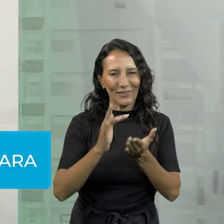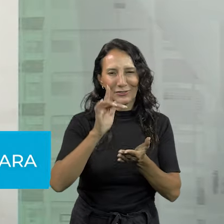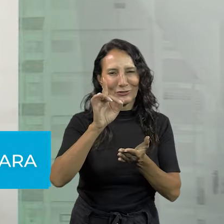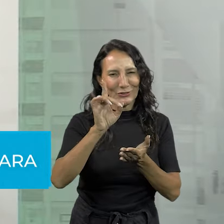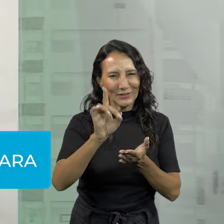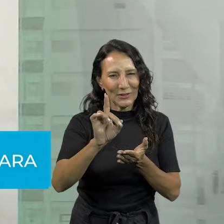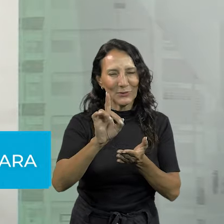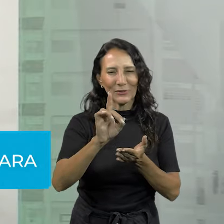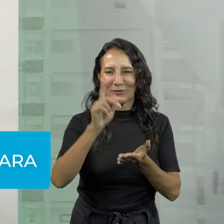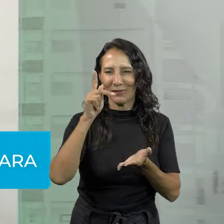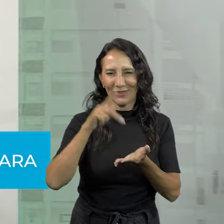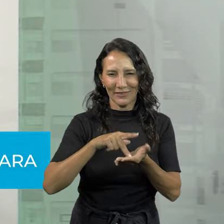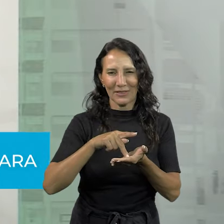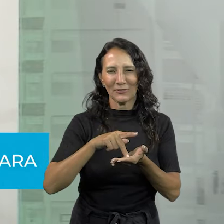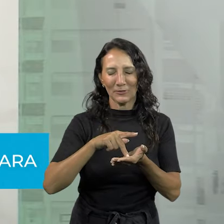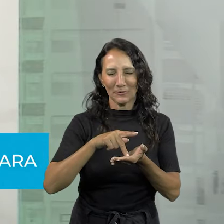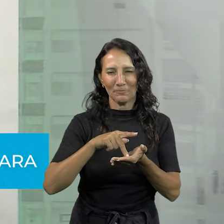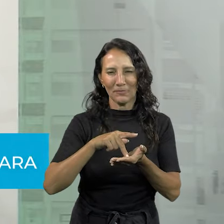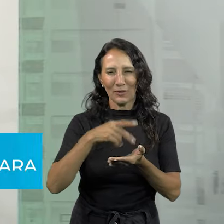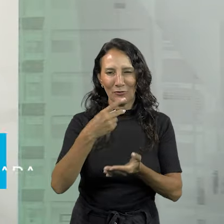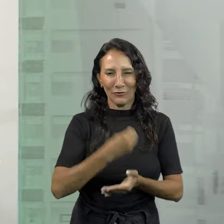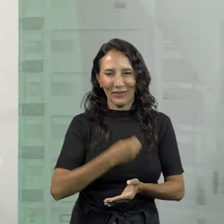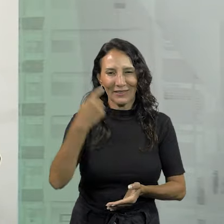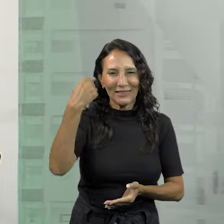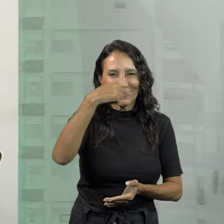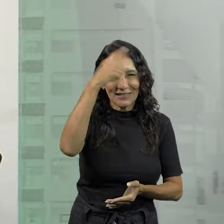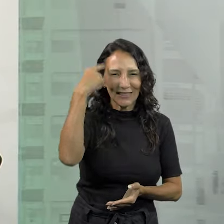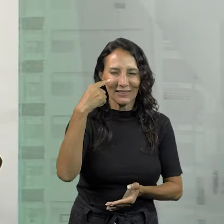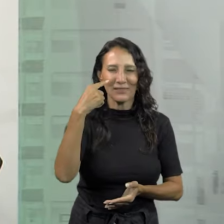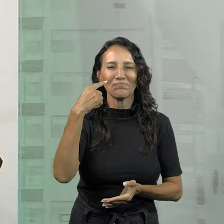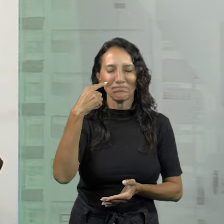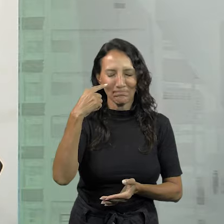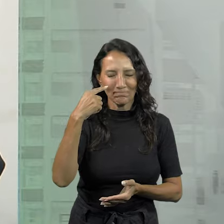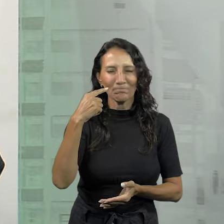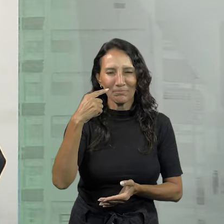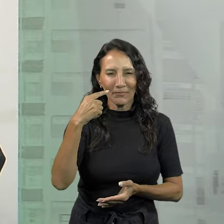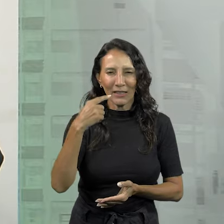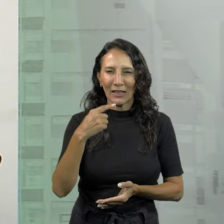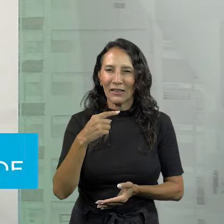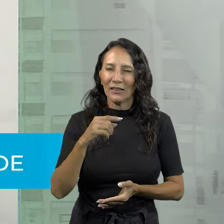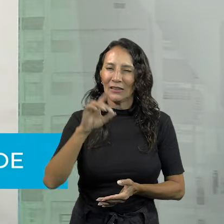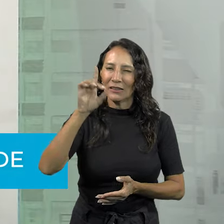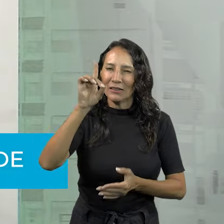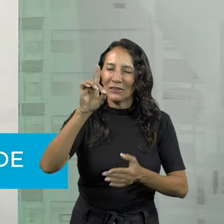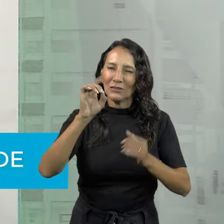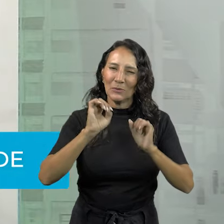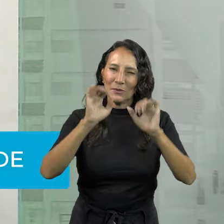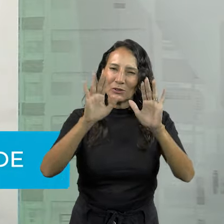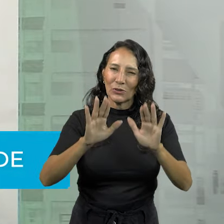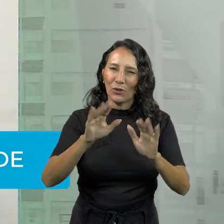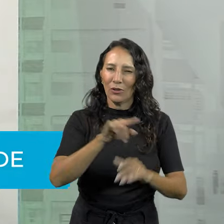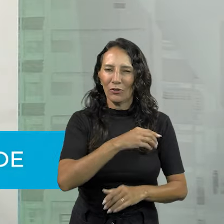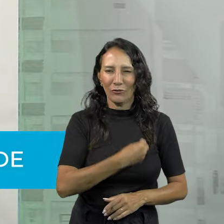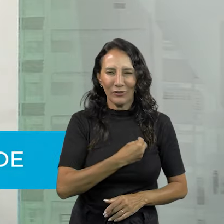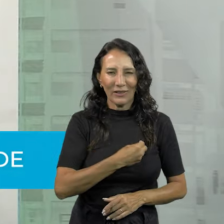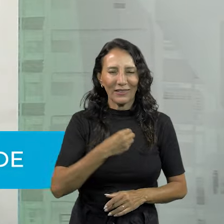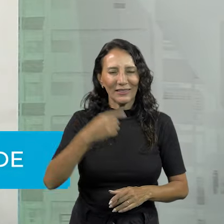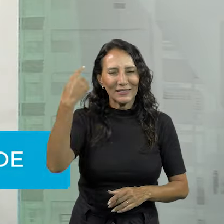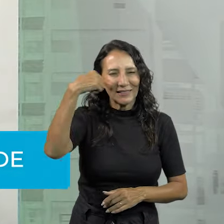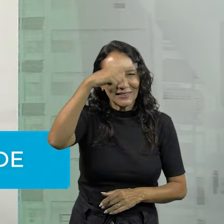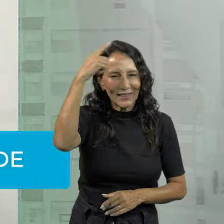Eu quero profetizar sobre essas vidas Santificação, total libertação E